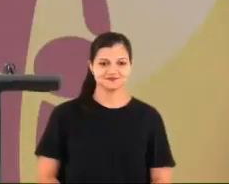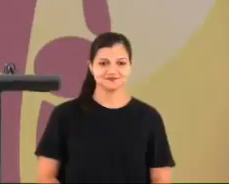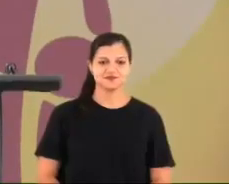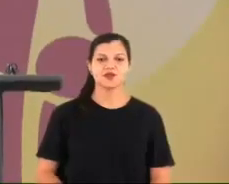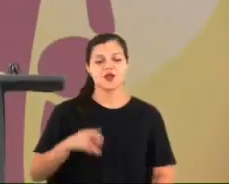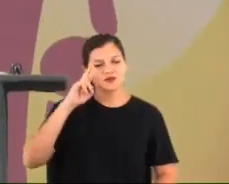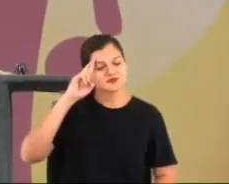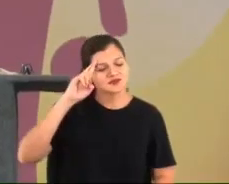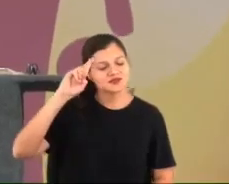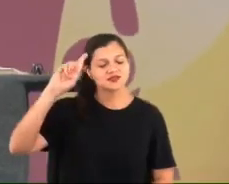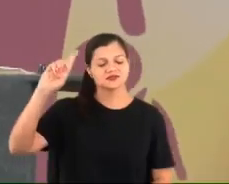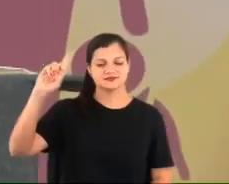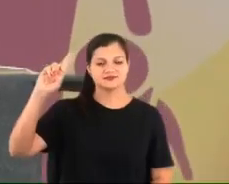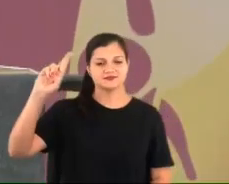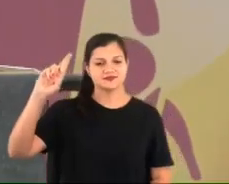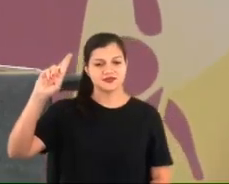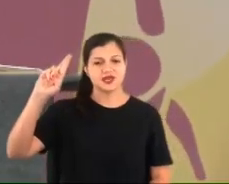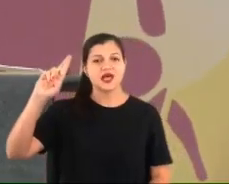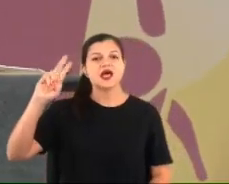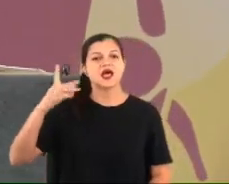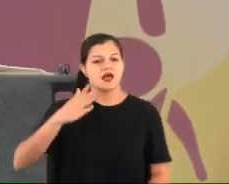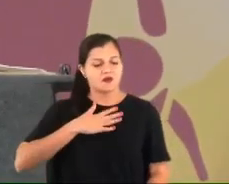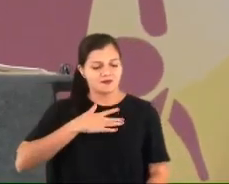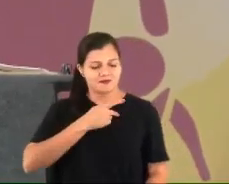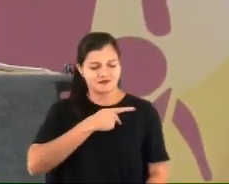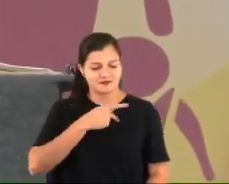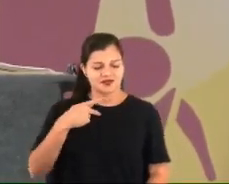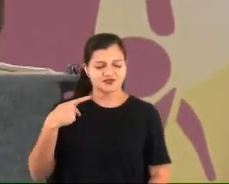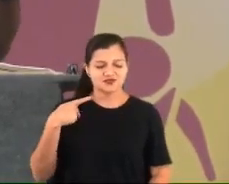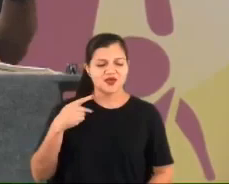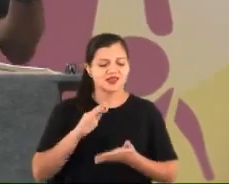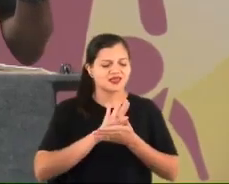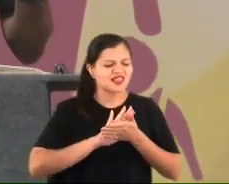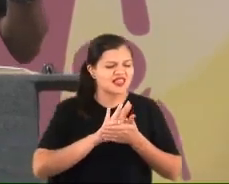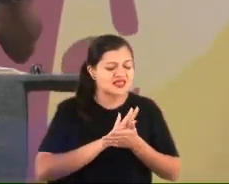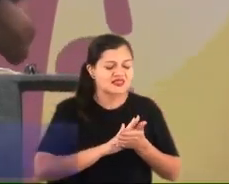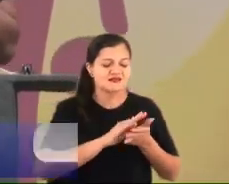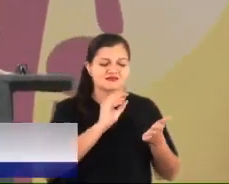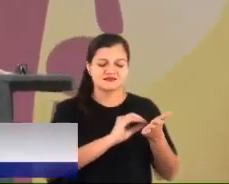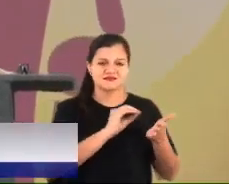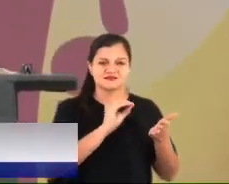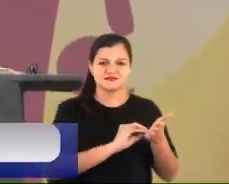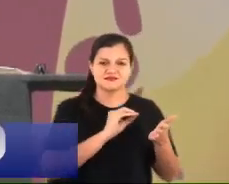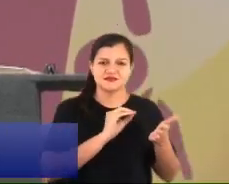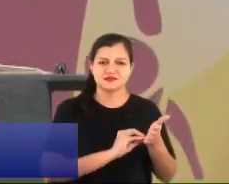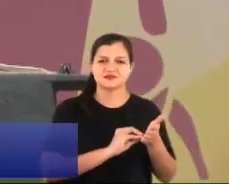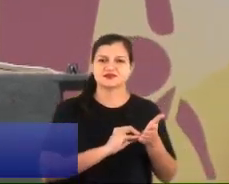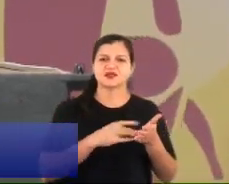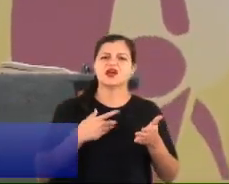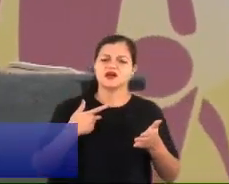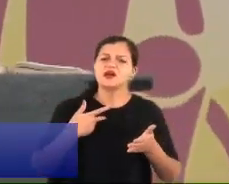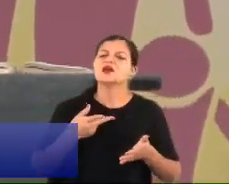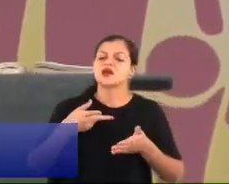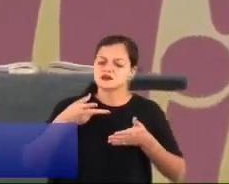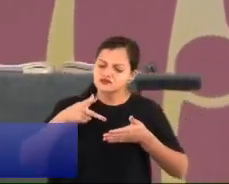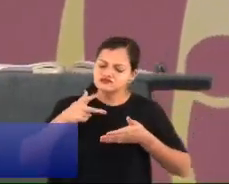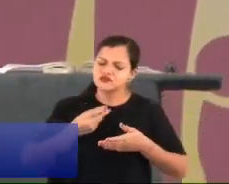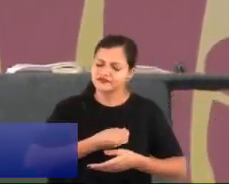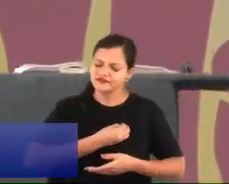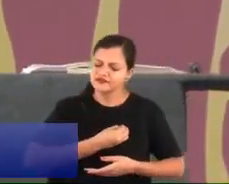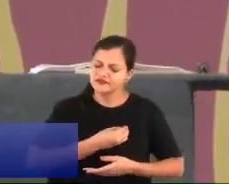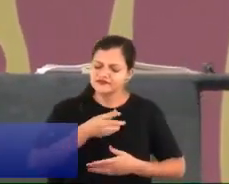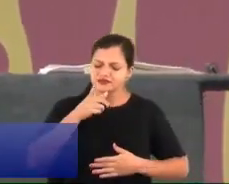O Senhor é o meu pastor, nada me faltará. Deitar-me faz em verdes